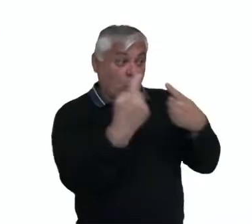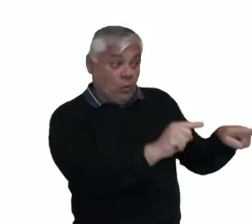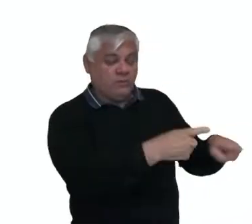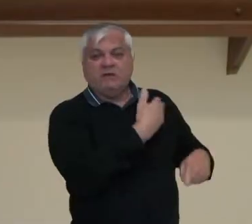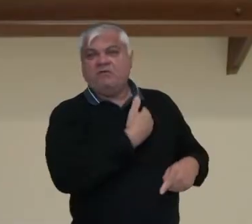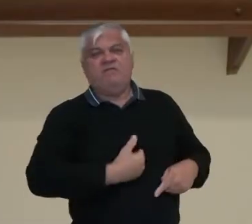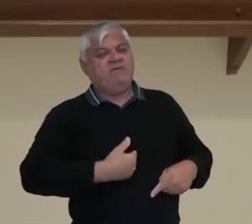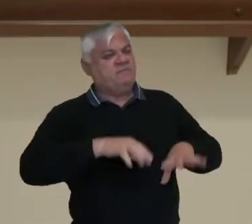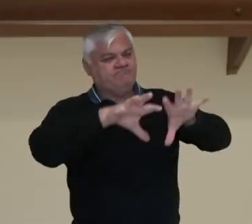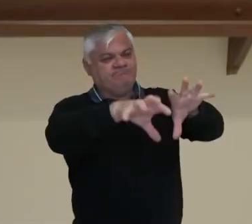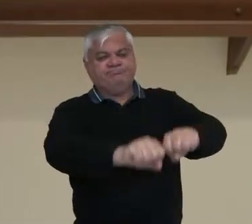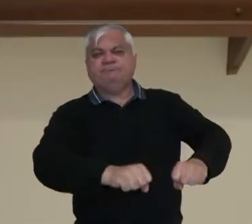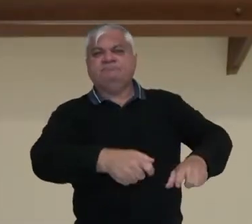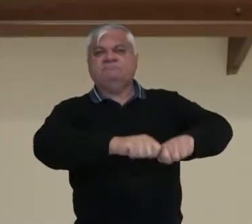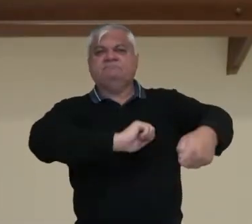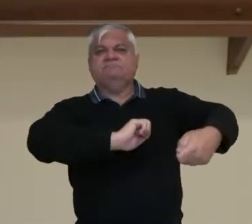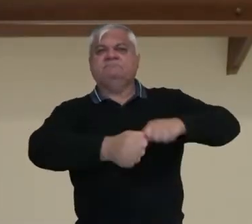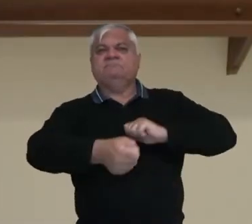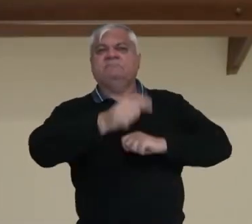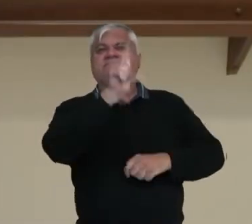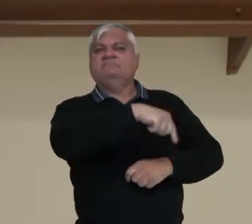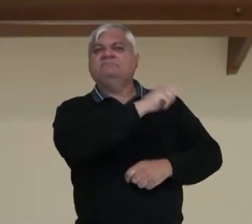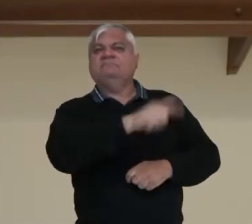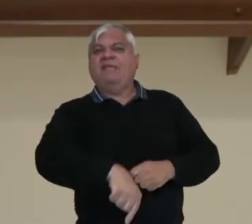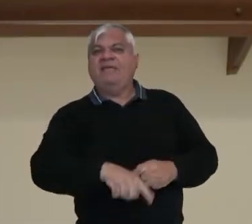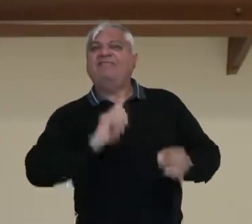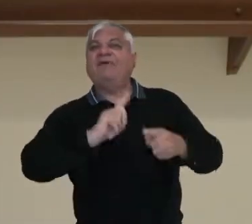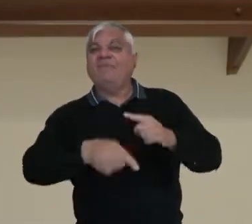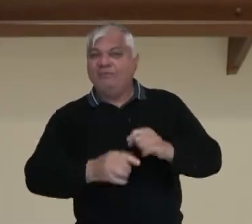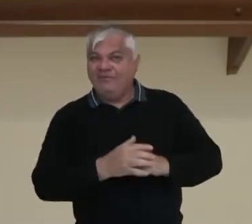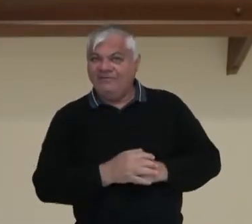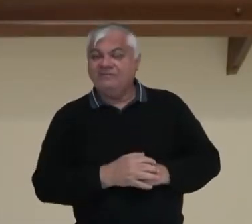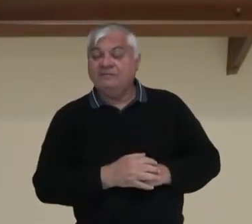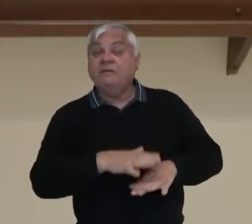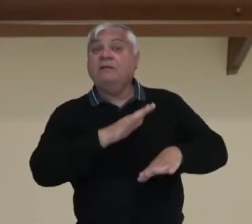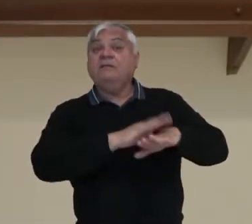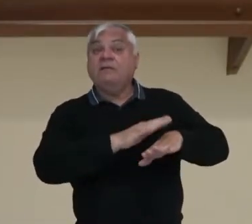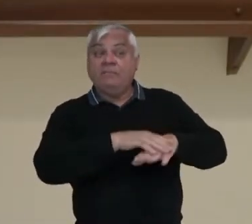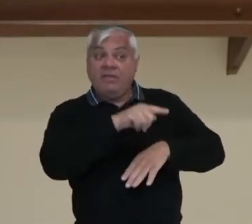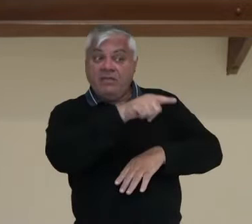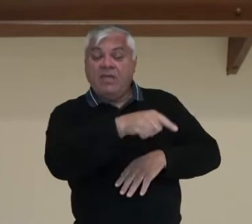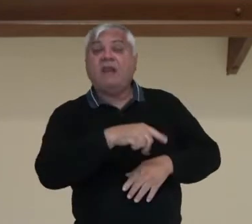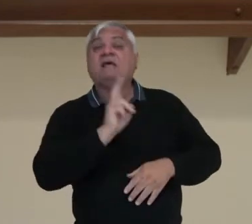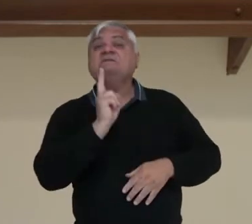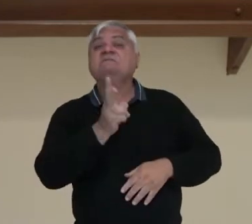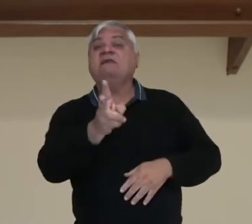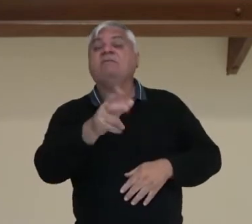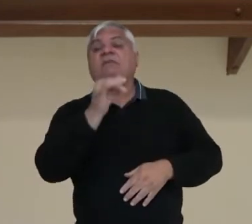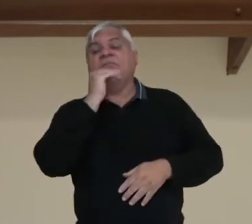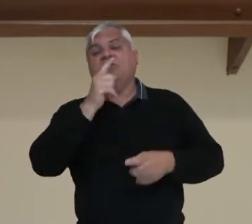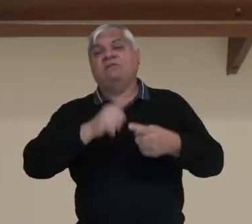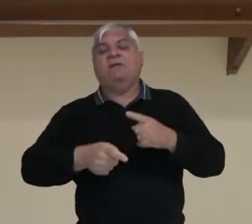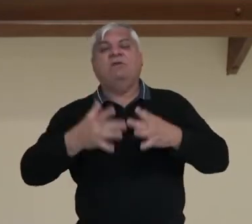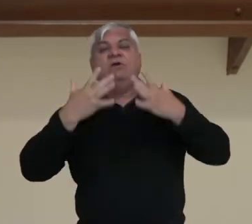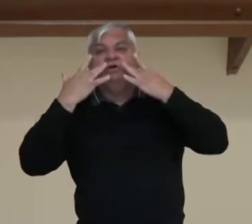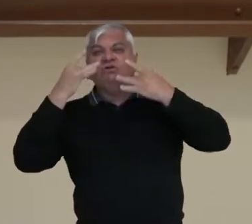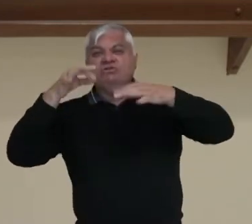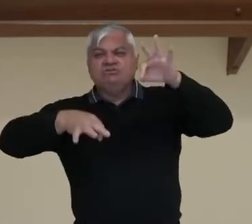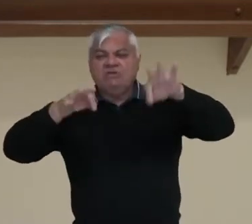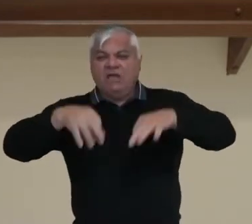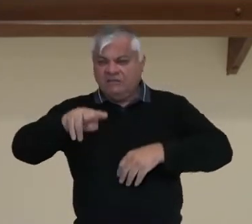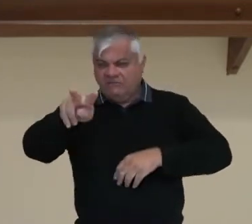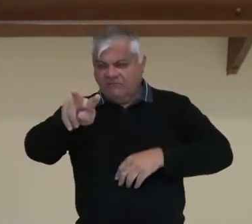de Getúlio Vargas defendia. Ela realizava, inclusive, uma censura prévia a peças de